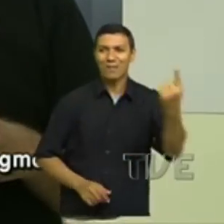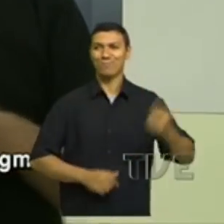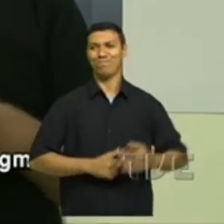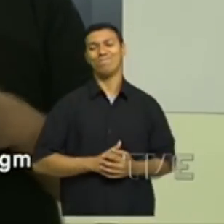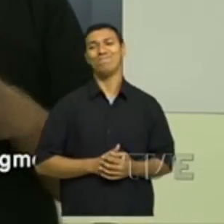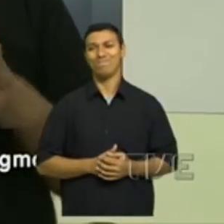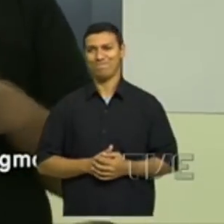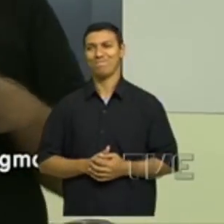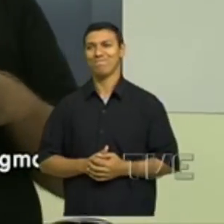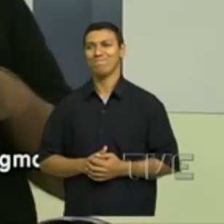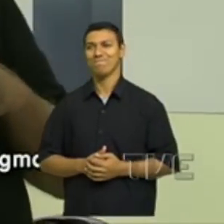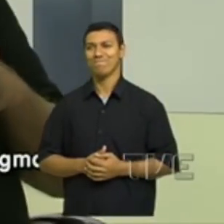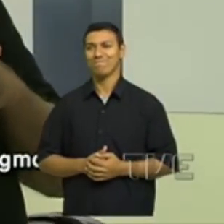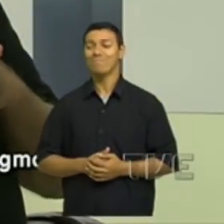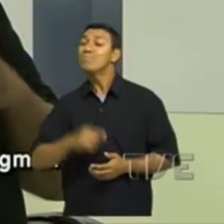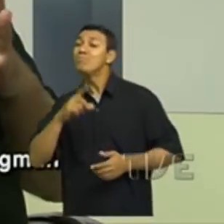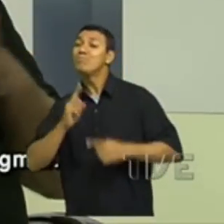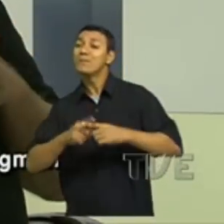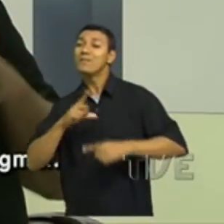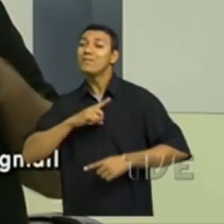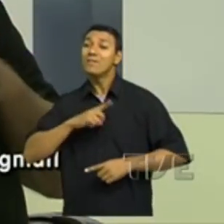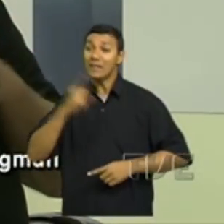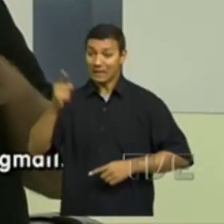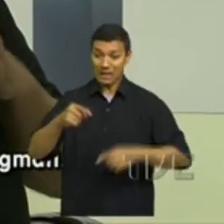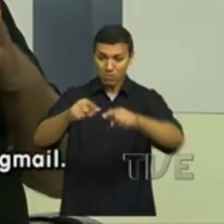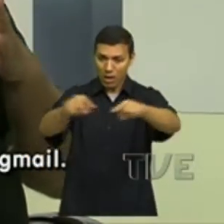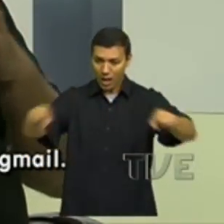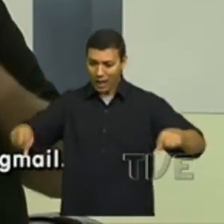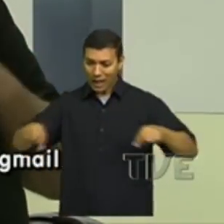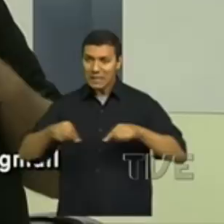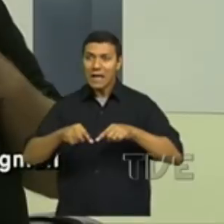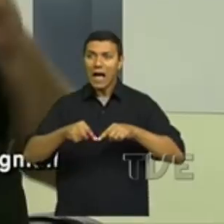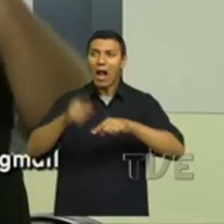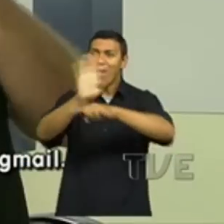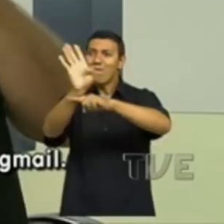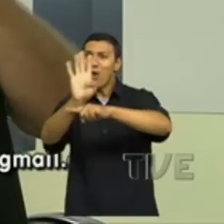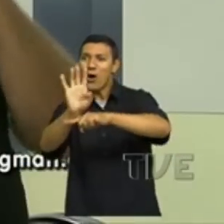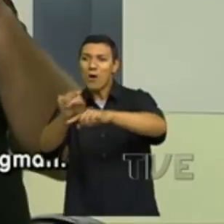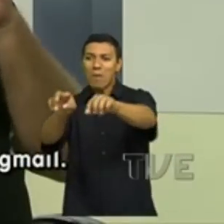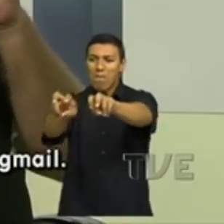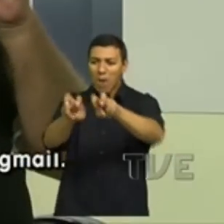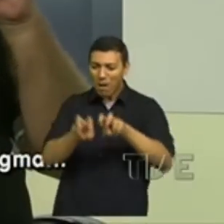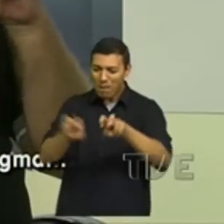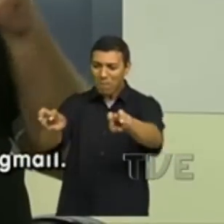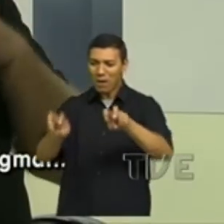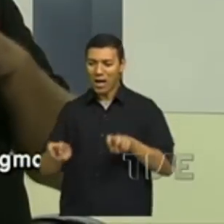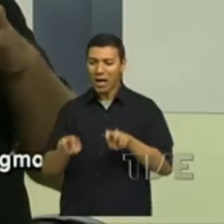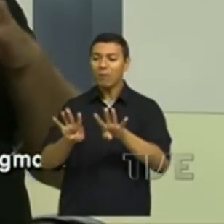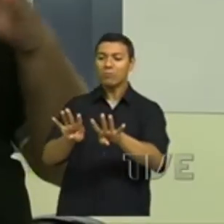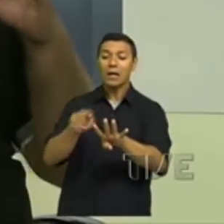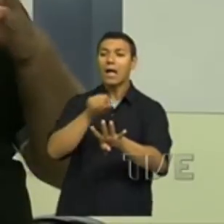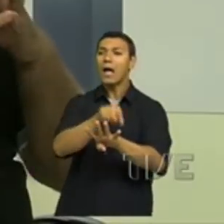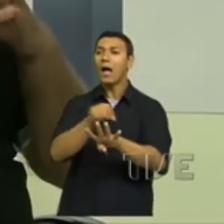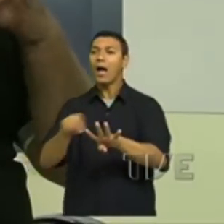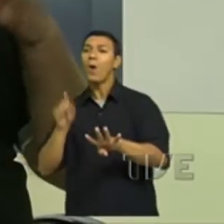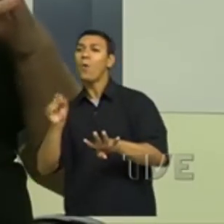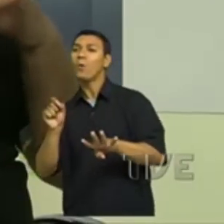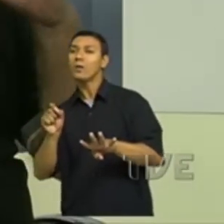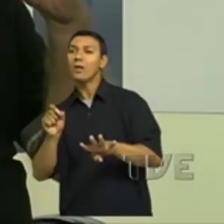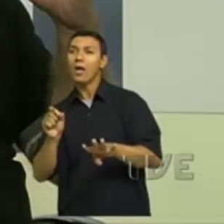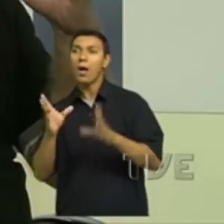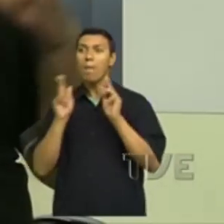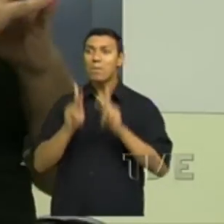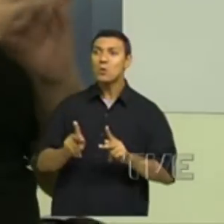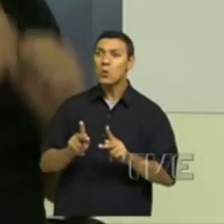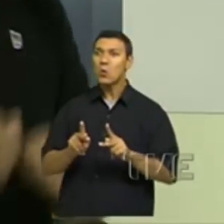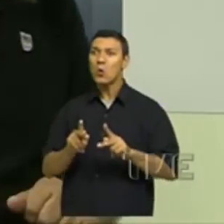Nós vamos ter numa mesma sala, assistindo um filme, vamos reunir um monte de gente,